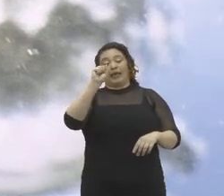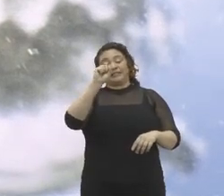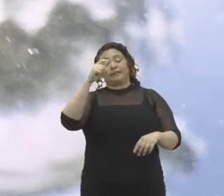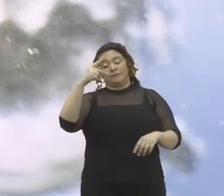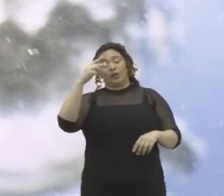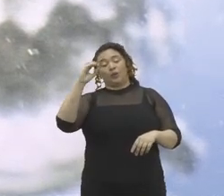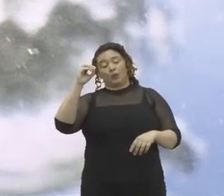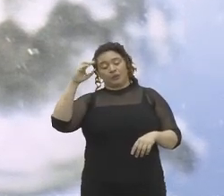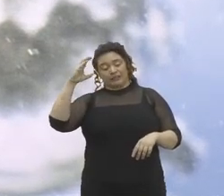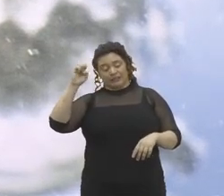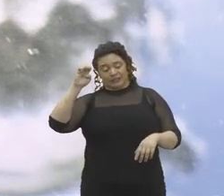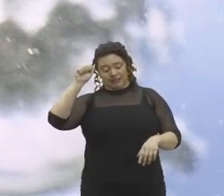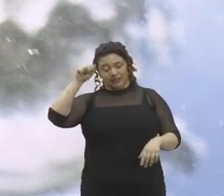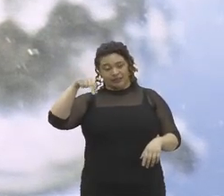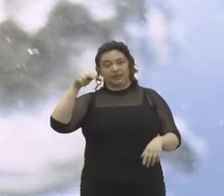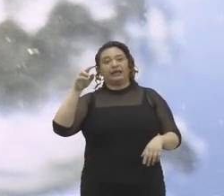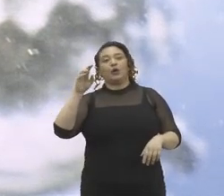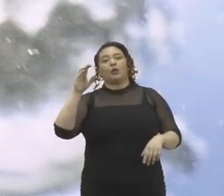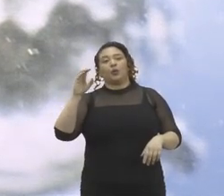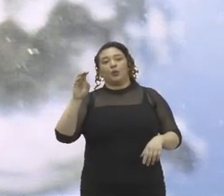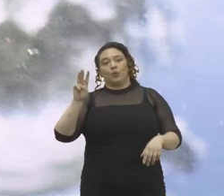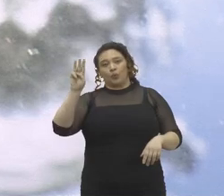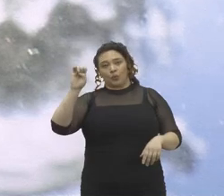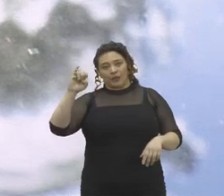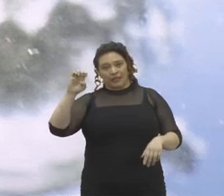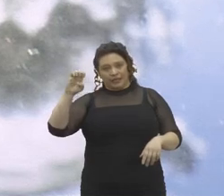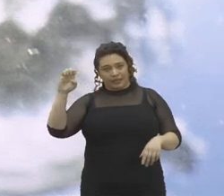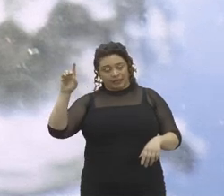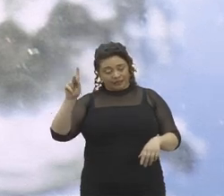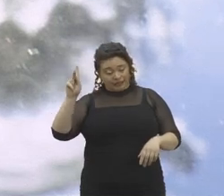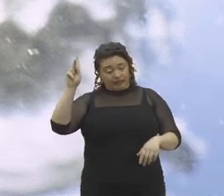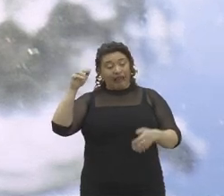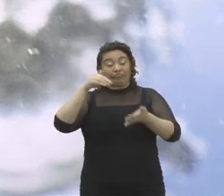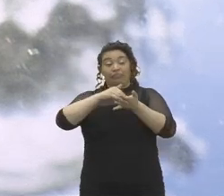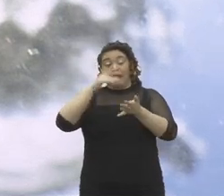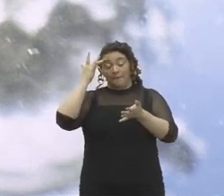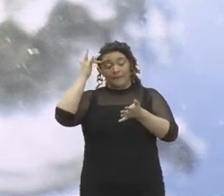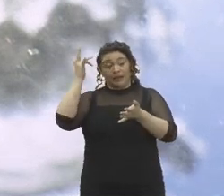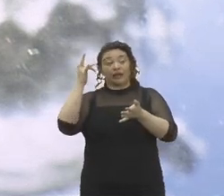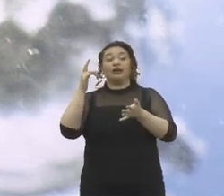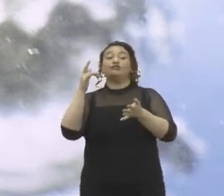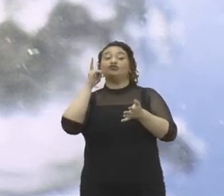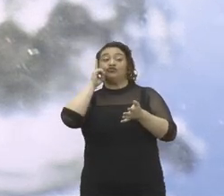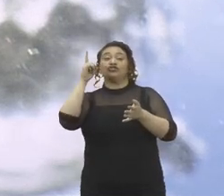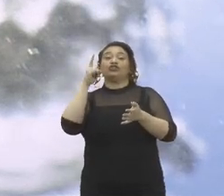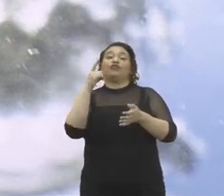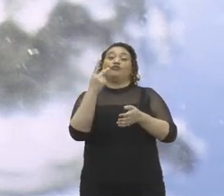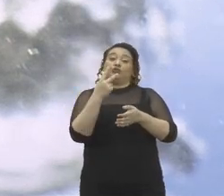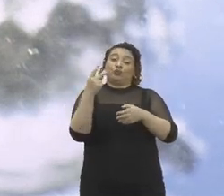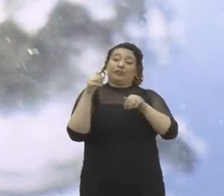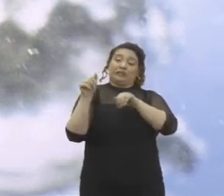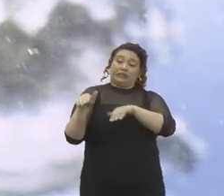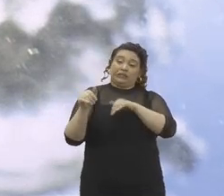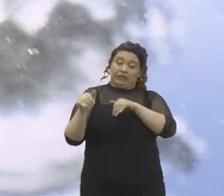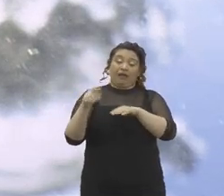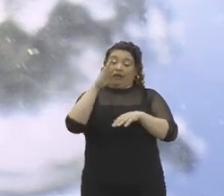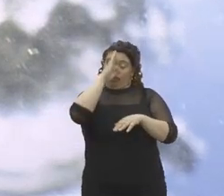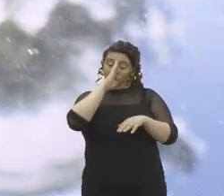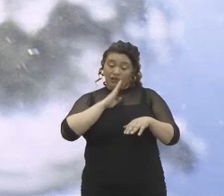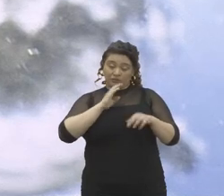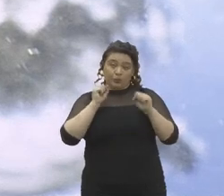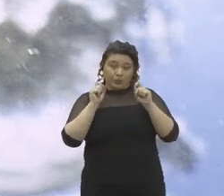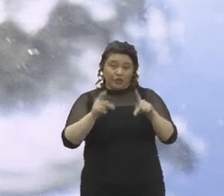week.com.br as atrações seguem até amanhã dia 22 de setembro e são todas gratuitas